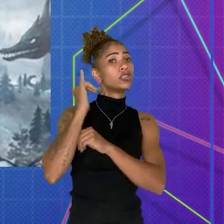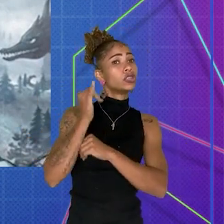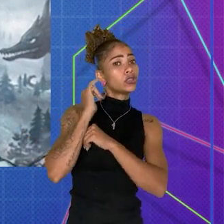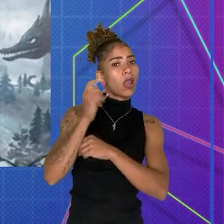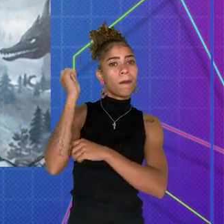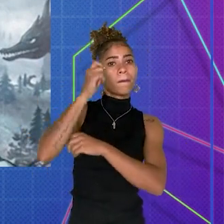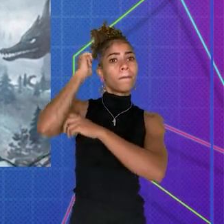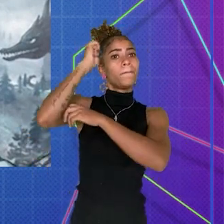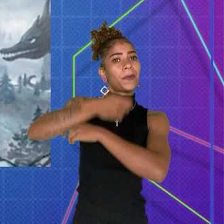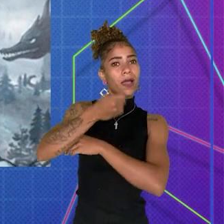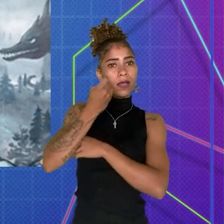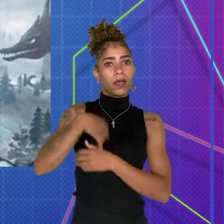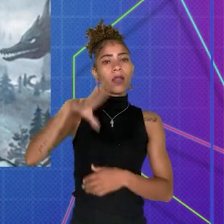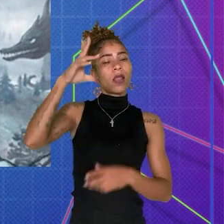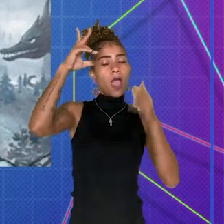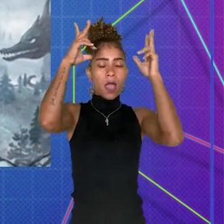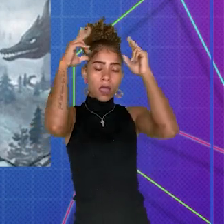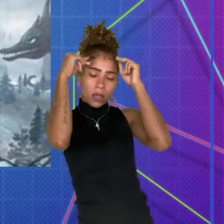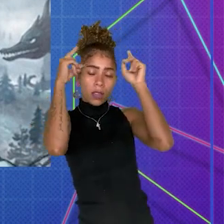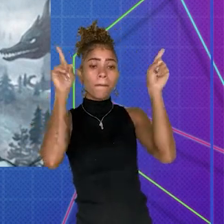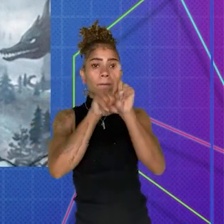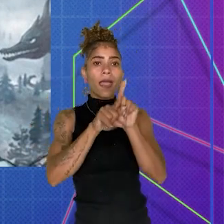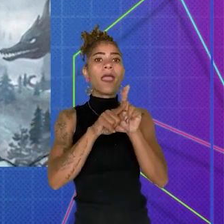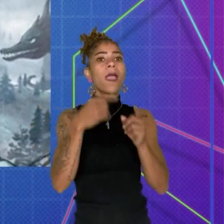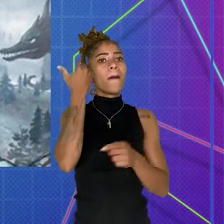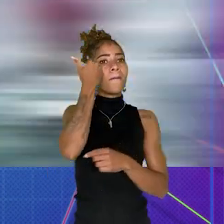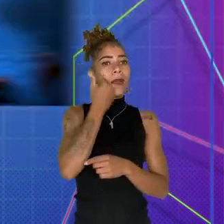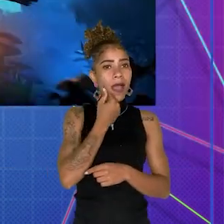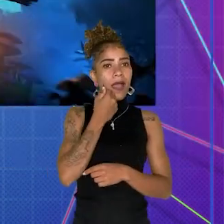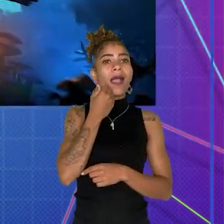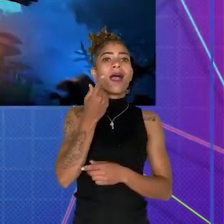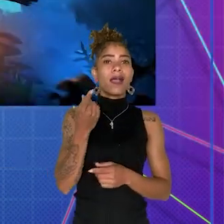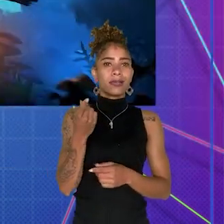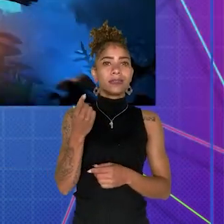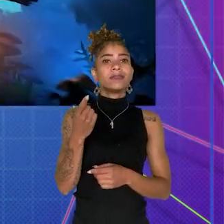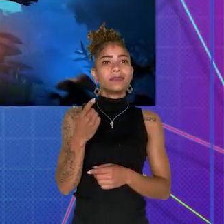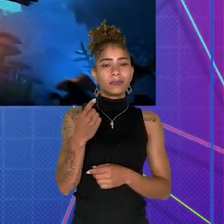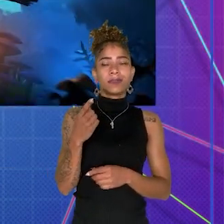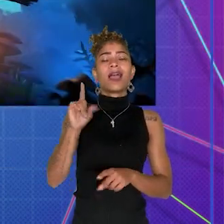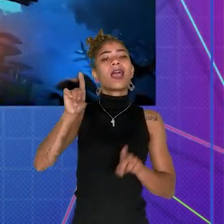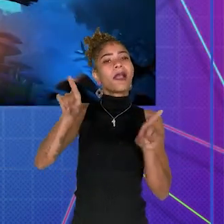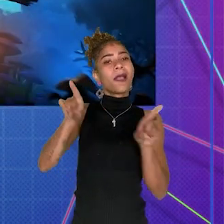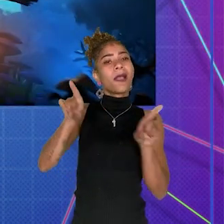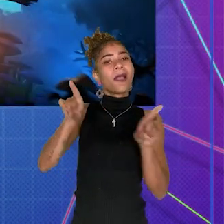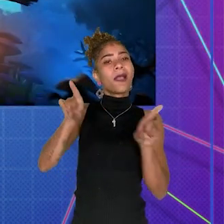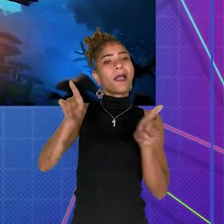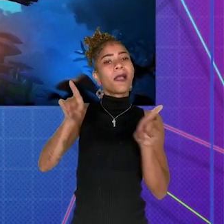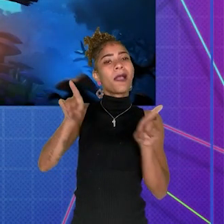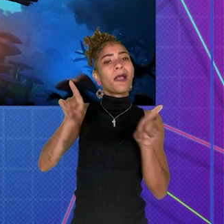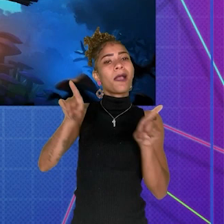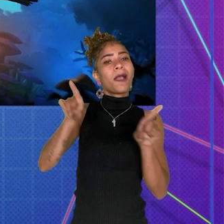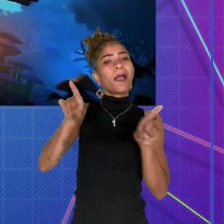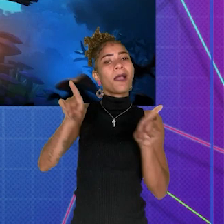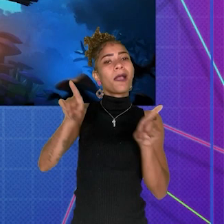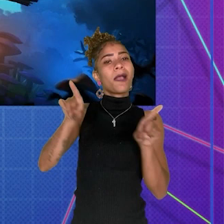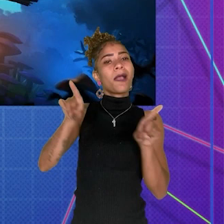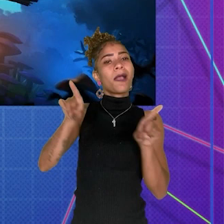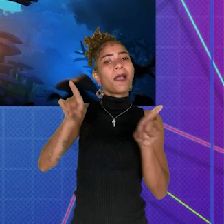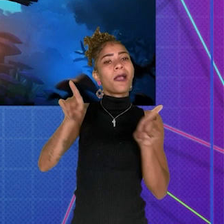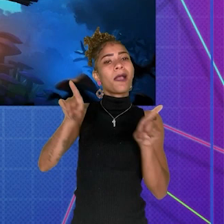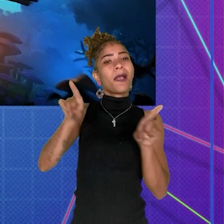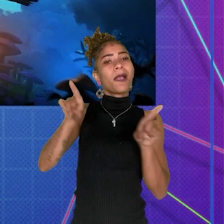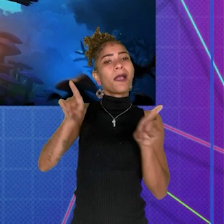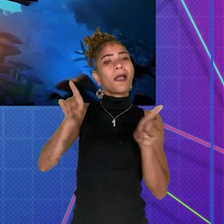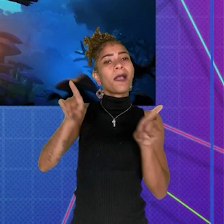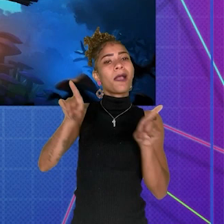reinterpreta contos de fada como A Bela Adormecida e Branca de Neve. Ori and the Blind Forest. Capa do jogo. Um pequeno ser brilhante